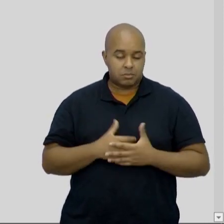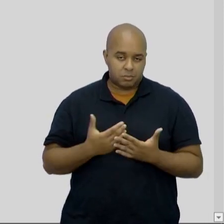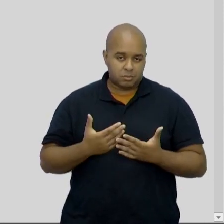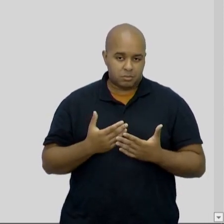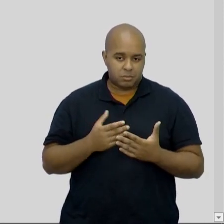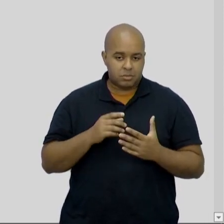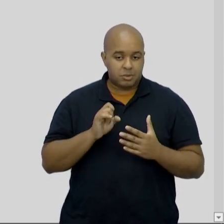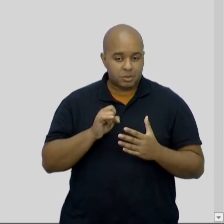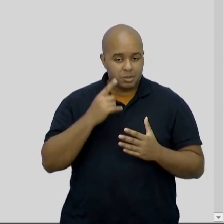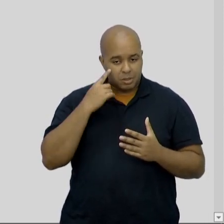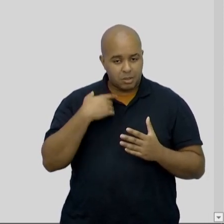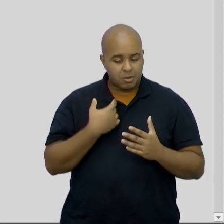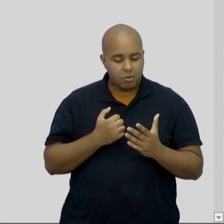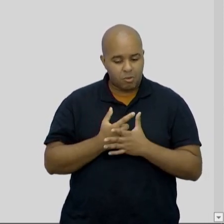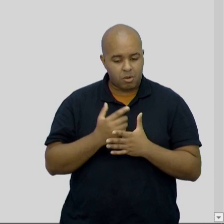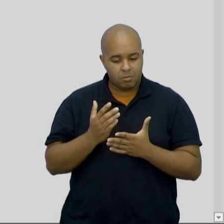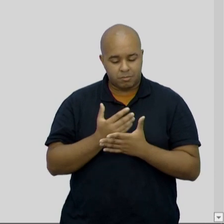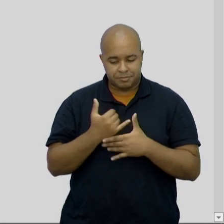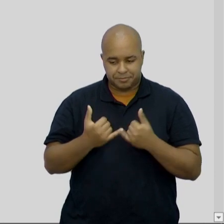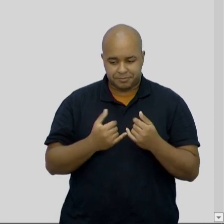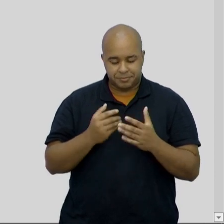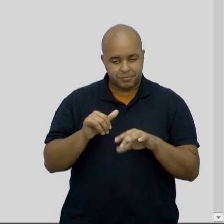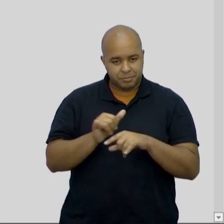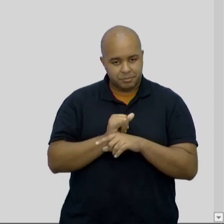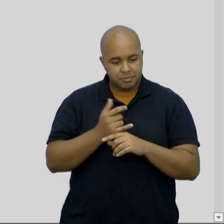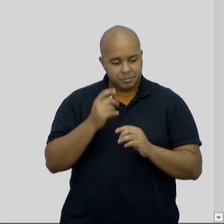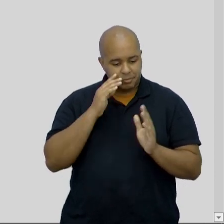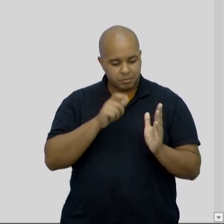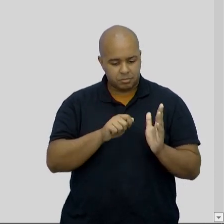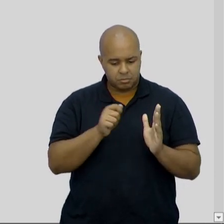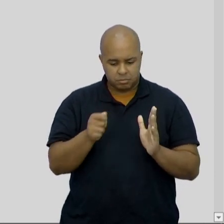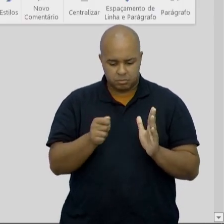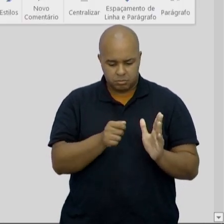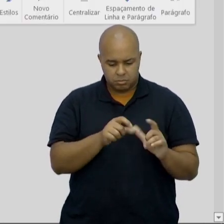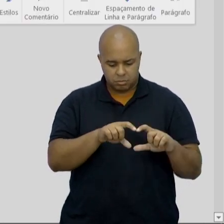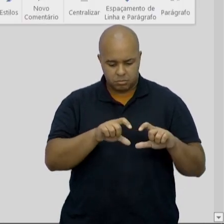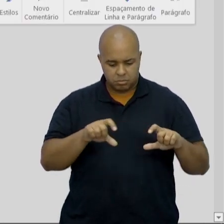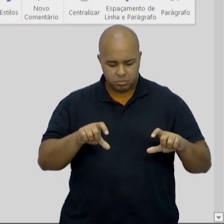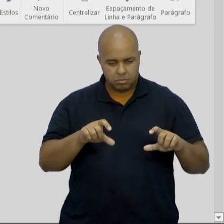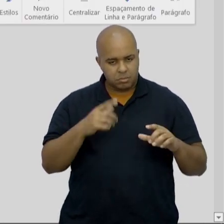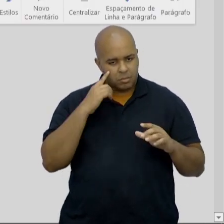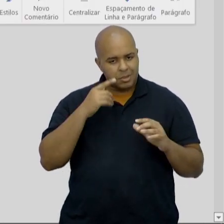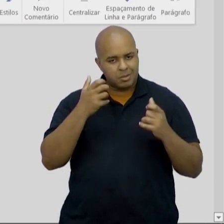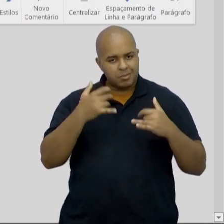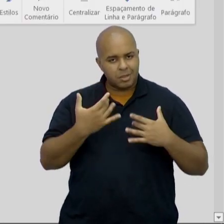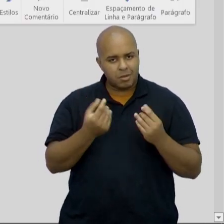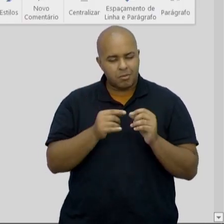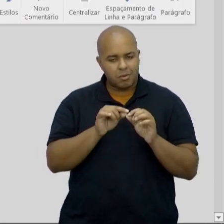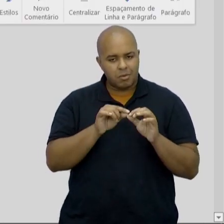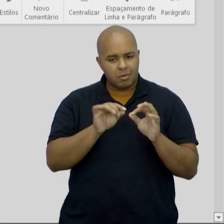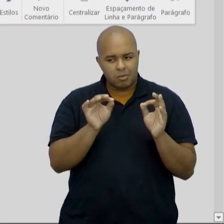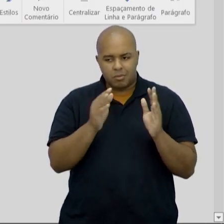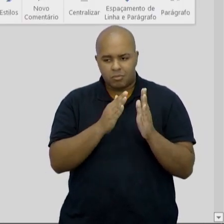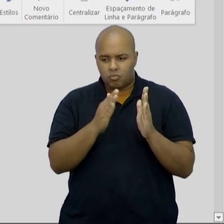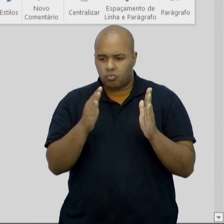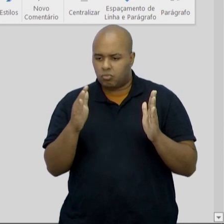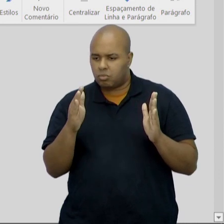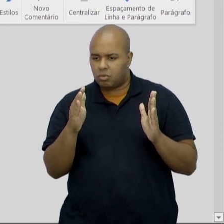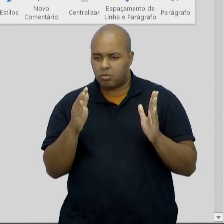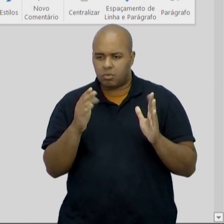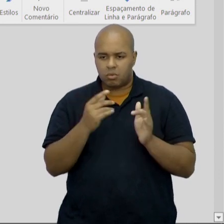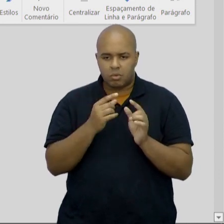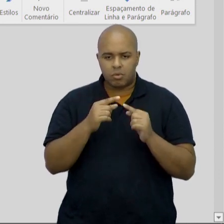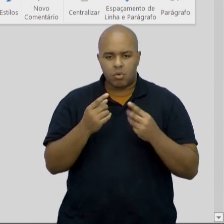Então, caso eu compre uma carta de estrutura, devo posicionar em minha linha do tempo? E aí explica esse